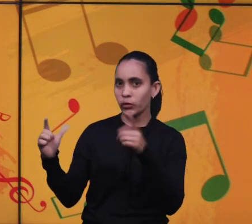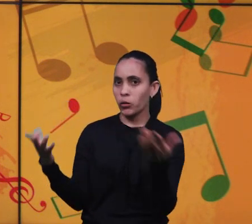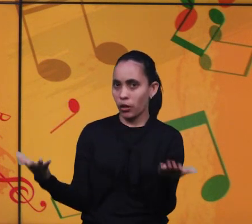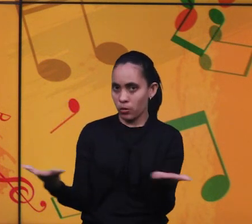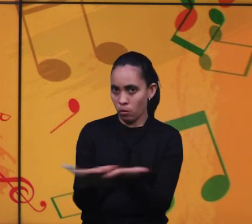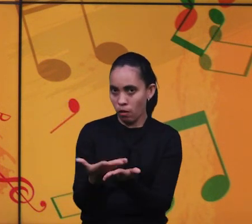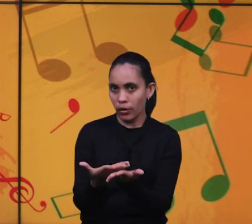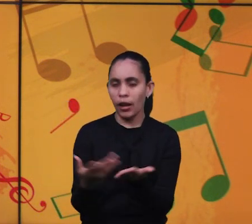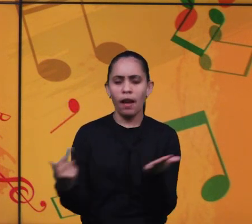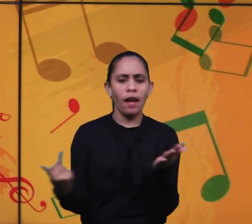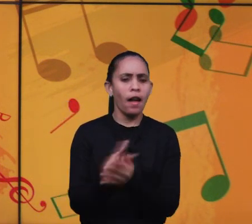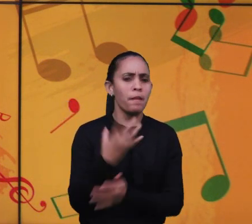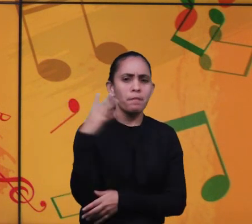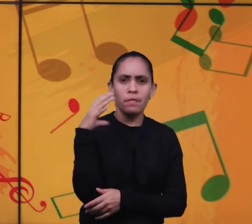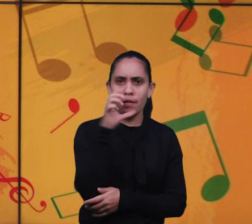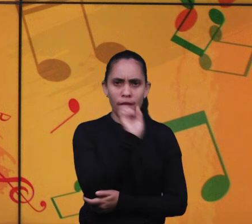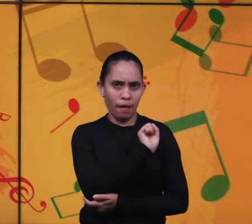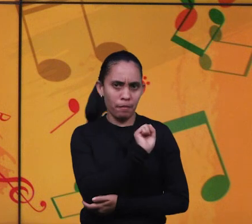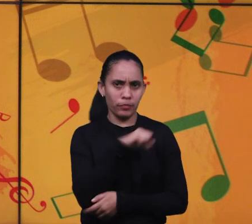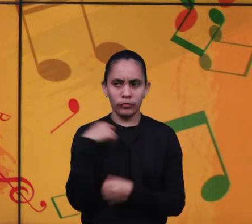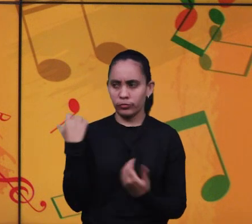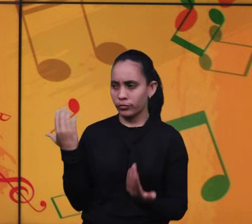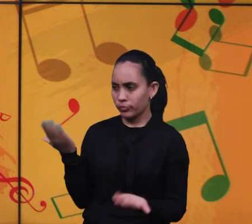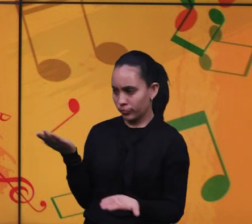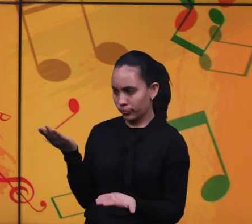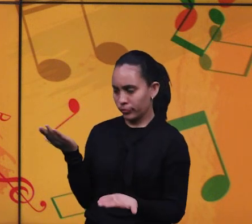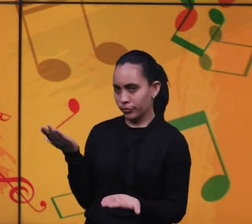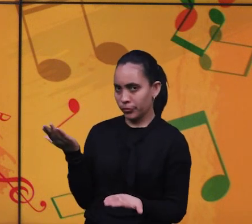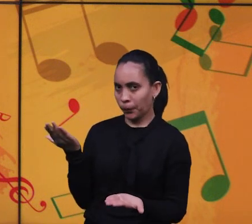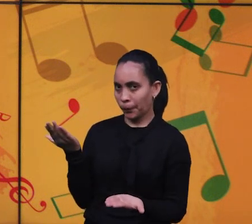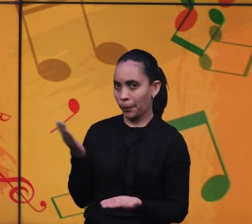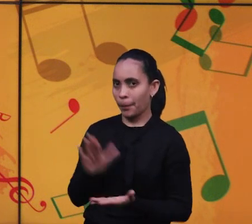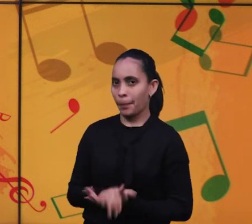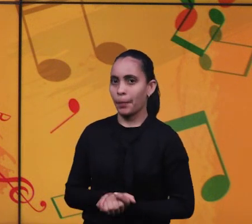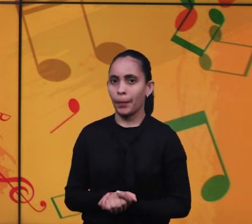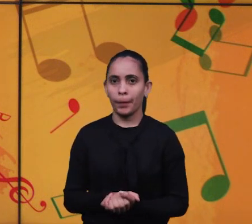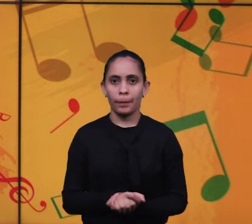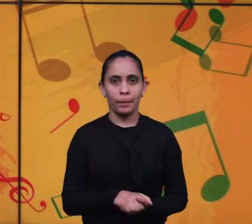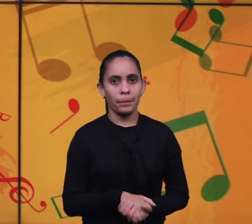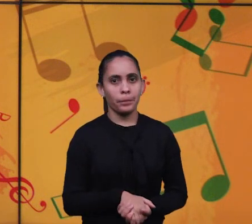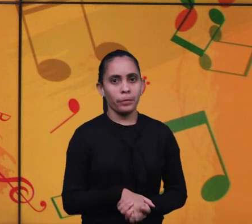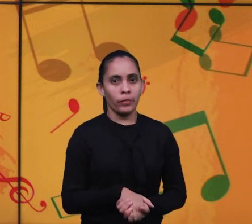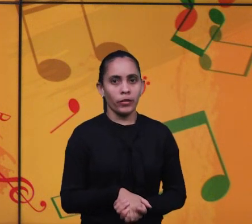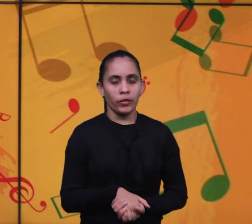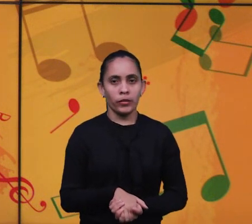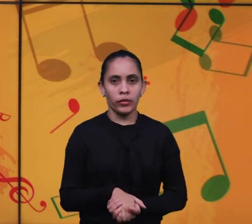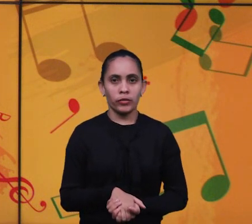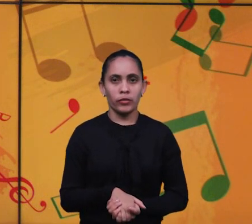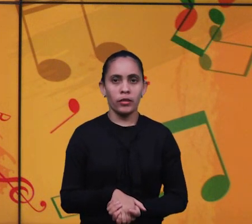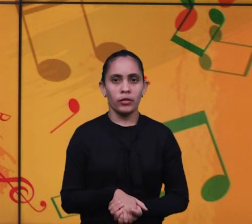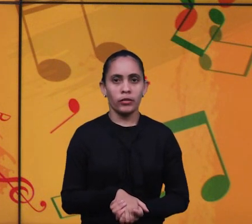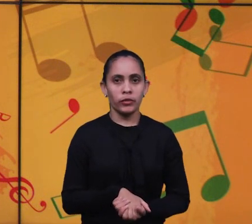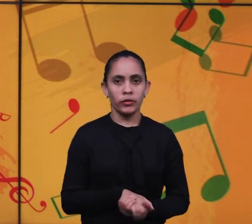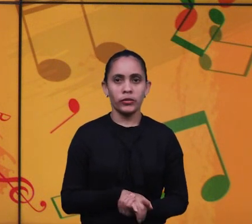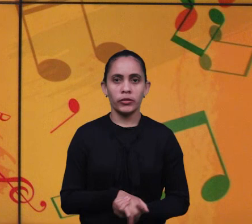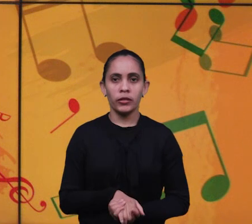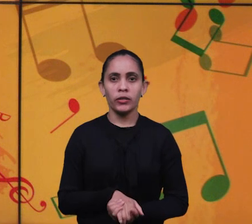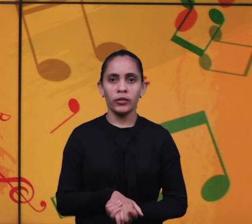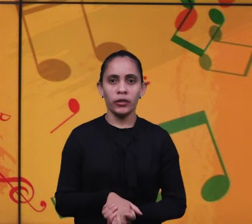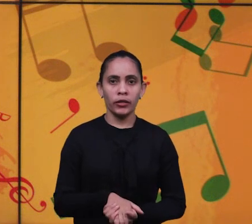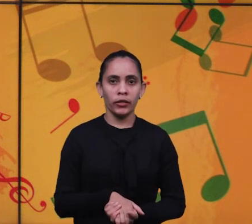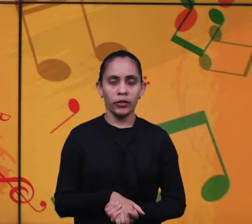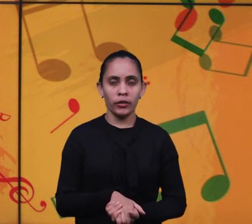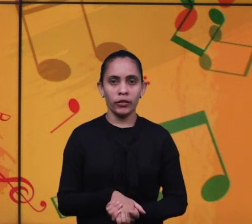tempo. Então, eu vou fazer 3 vezes seguidas. P, X e P, P, X e